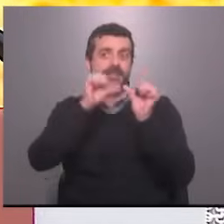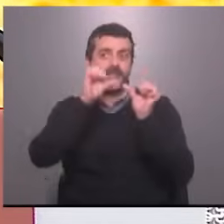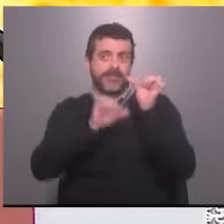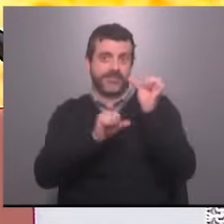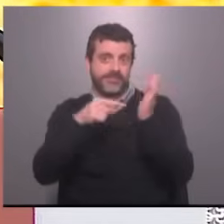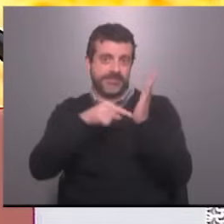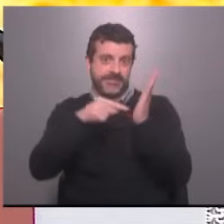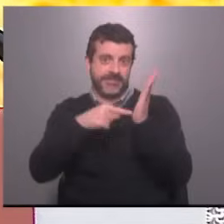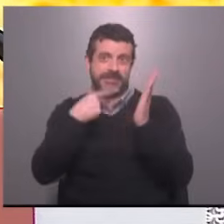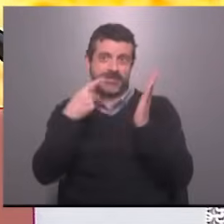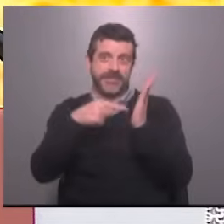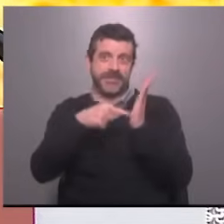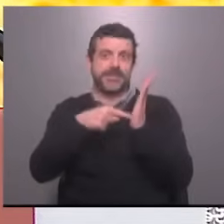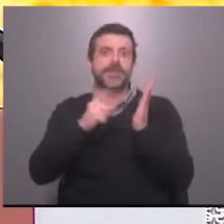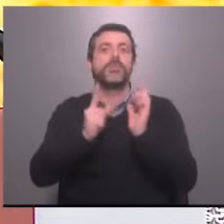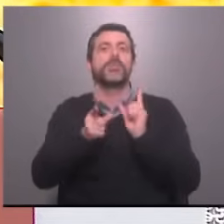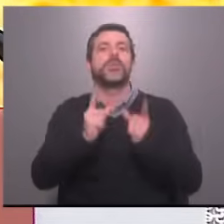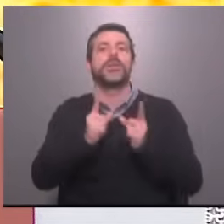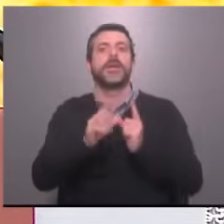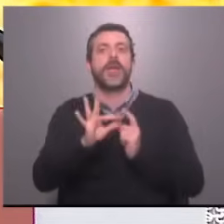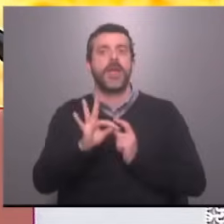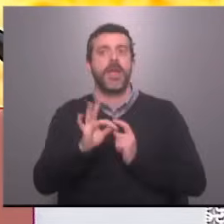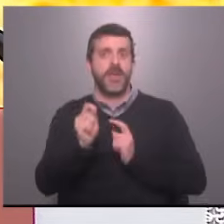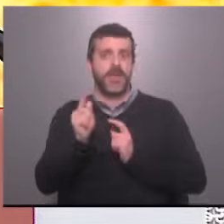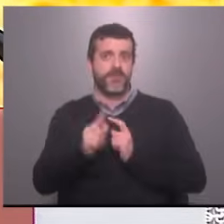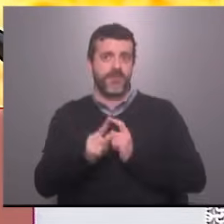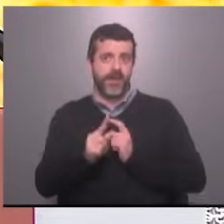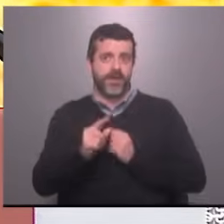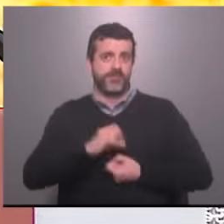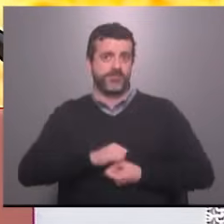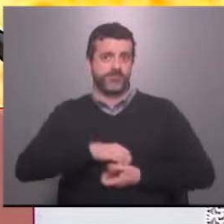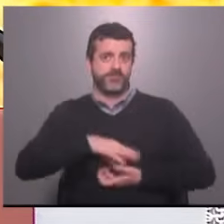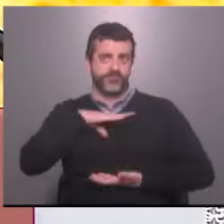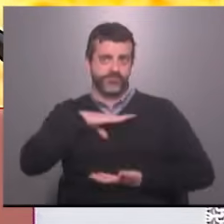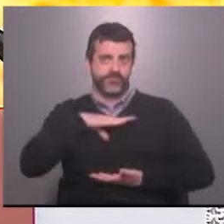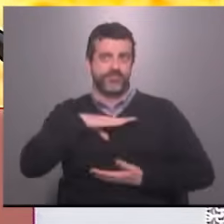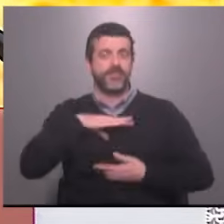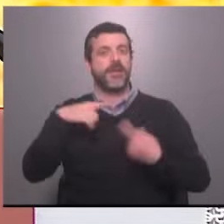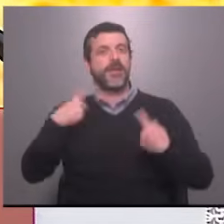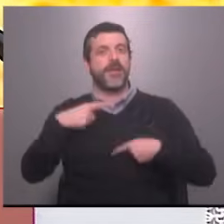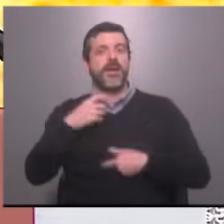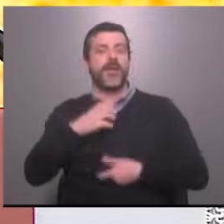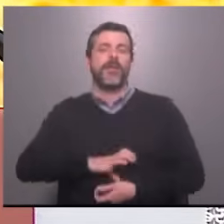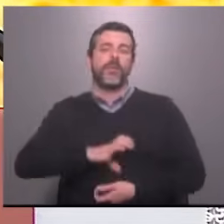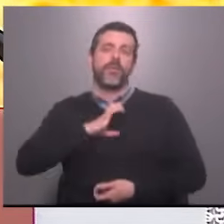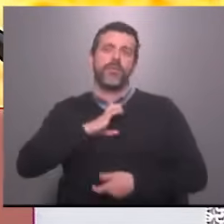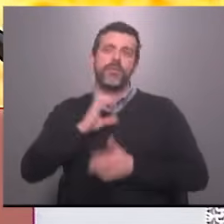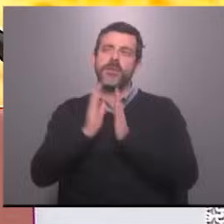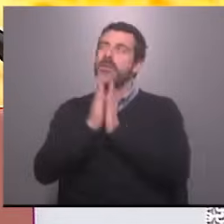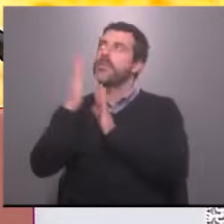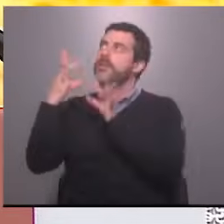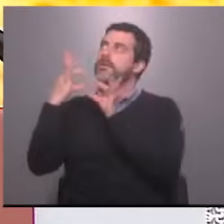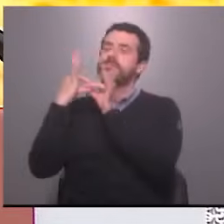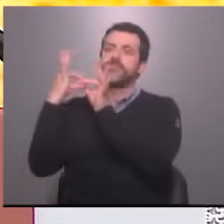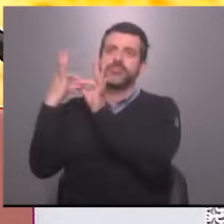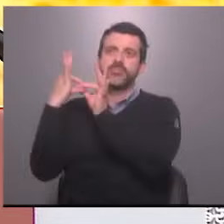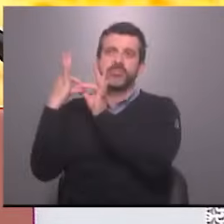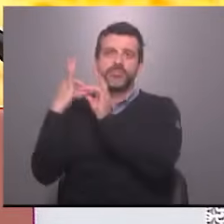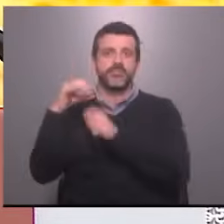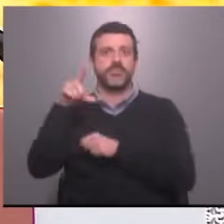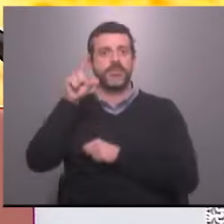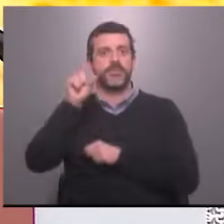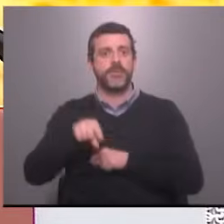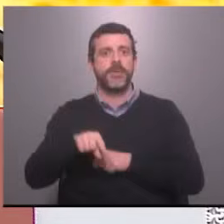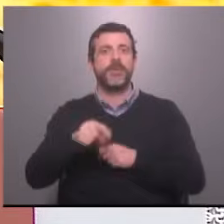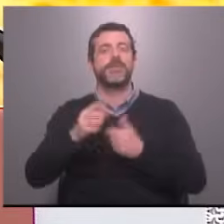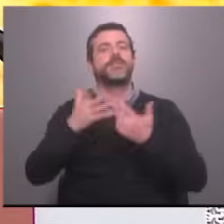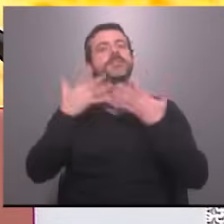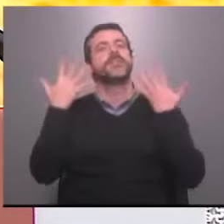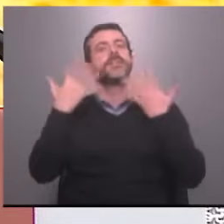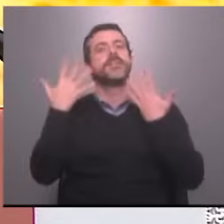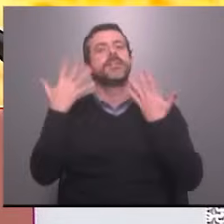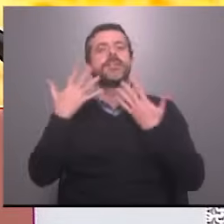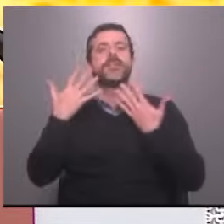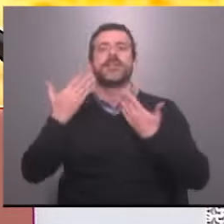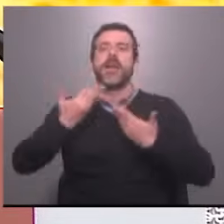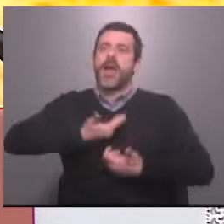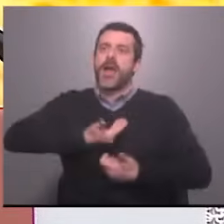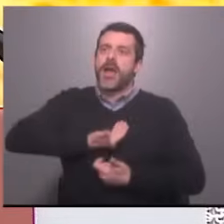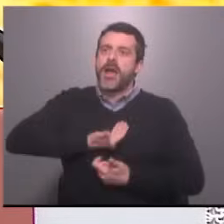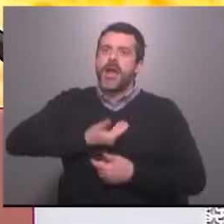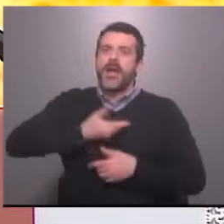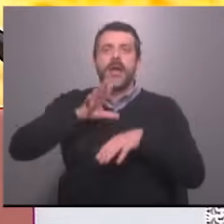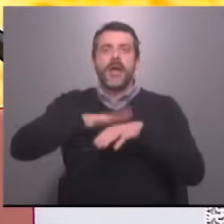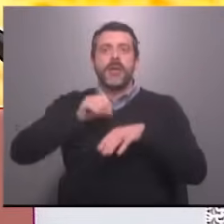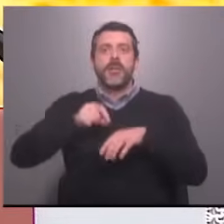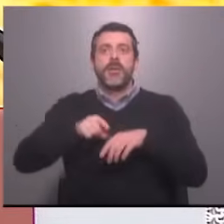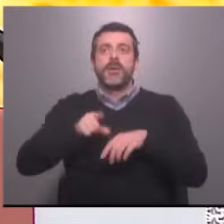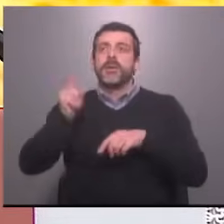A alegria que nos fala a palavra de Deus é a alegria da fé. A alegria que brota da confiança em Deus. A alegria que